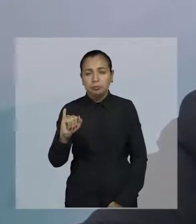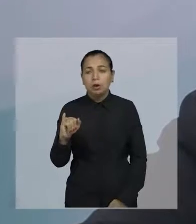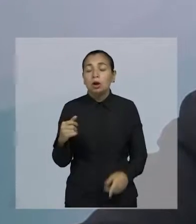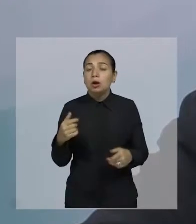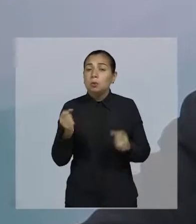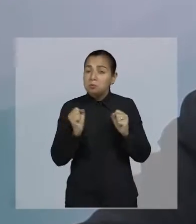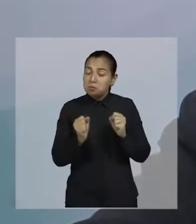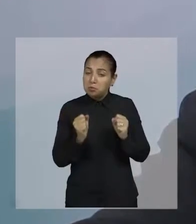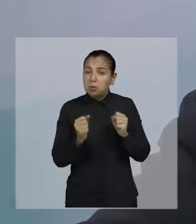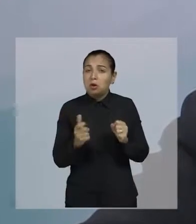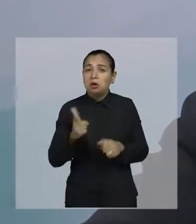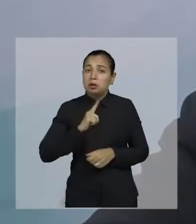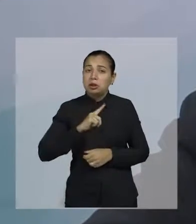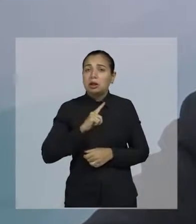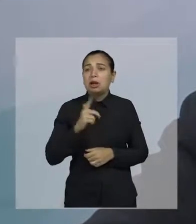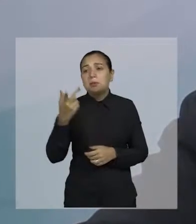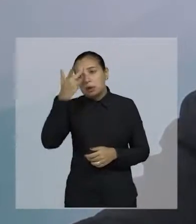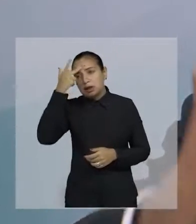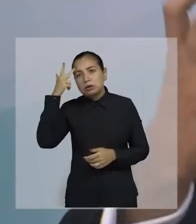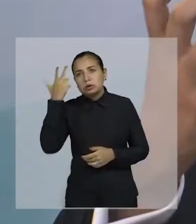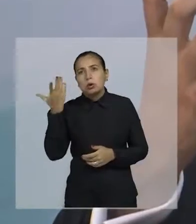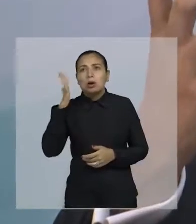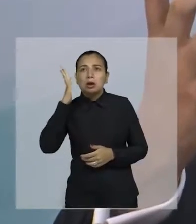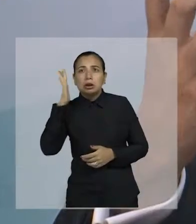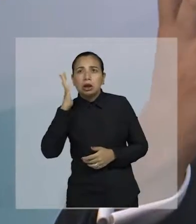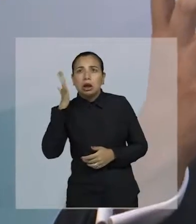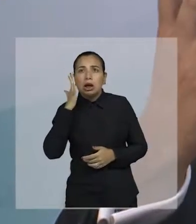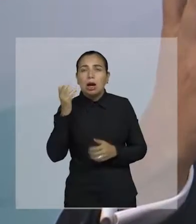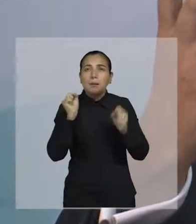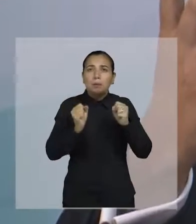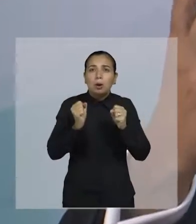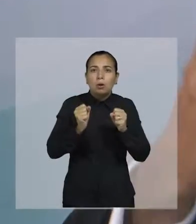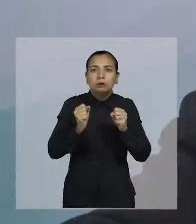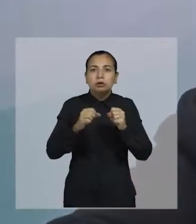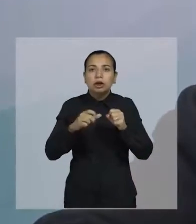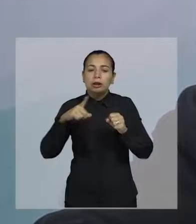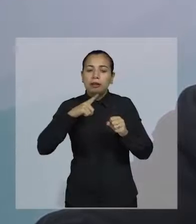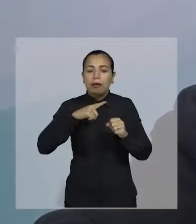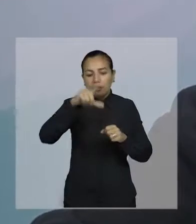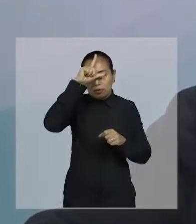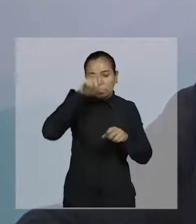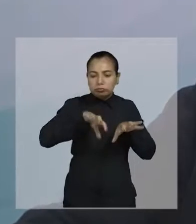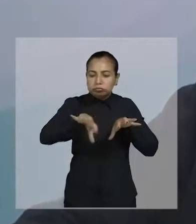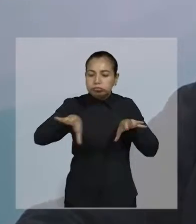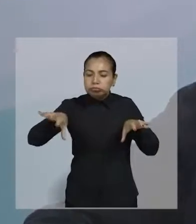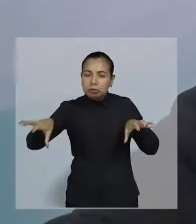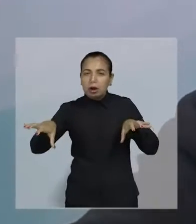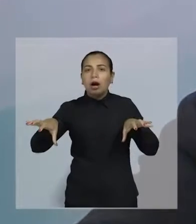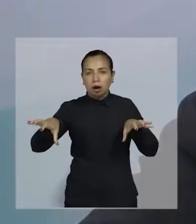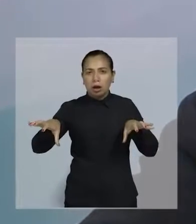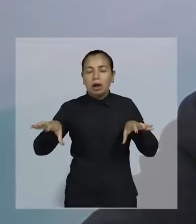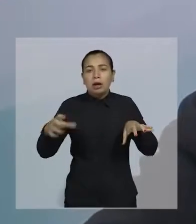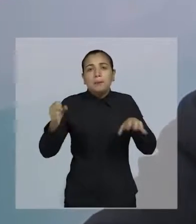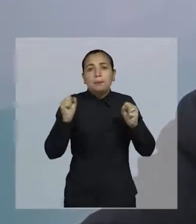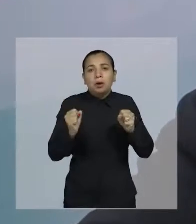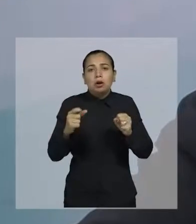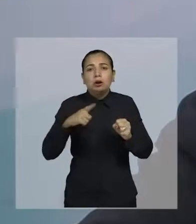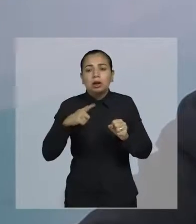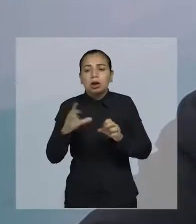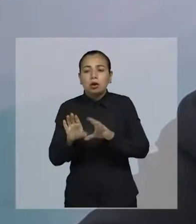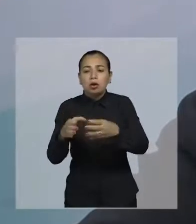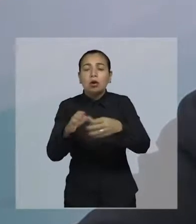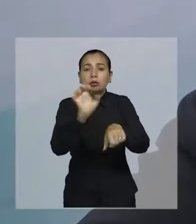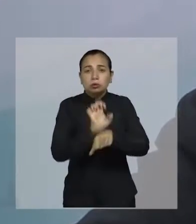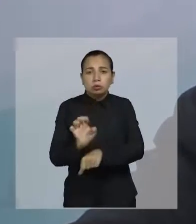Pode ter sido realmente uma ideia de descentralizar uma campanha presidencial para liberar as composições nos